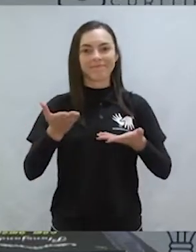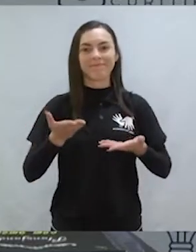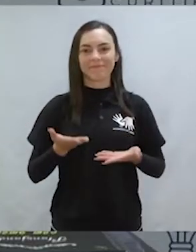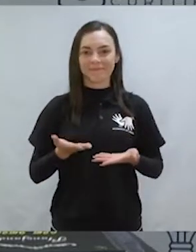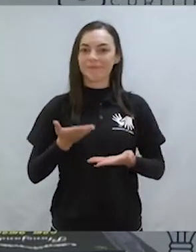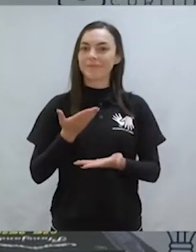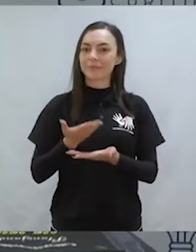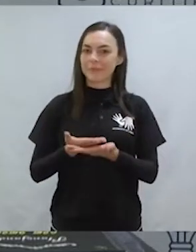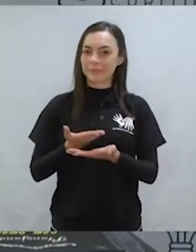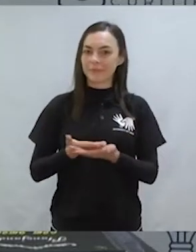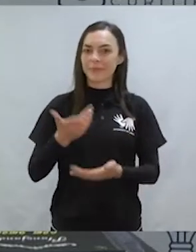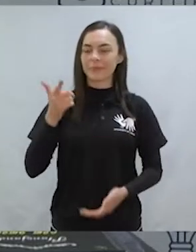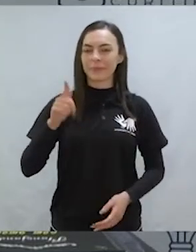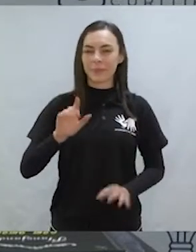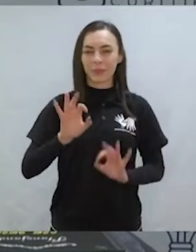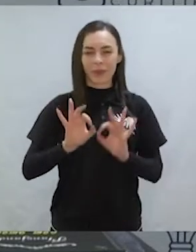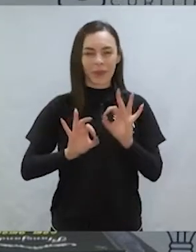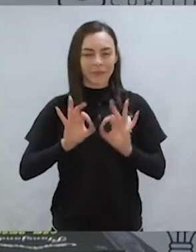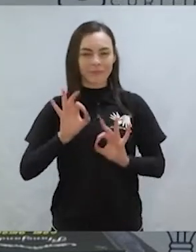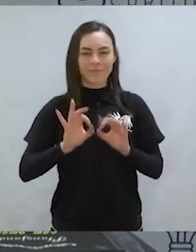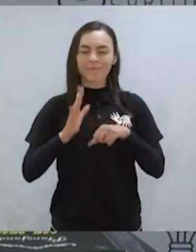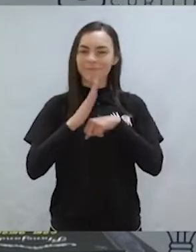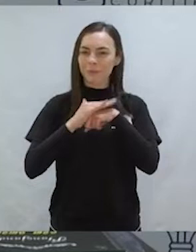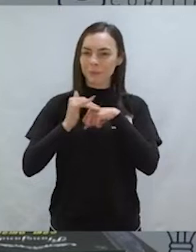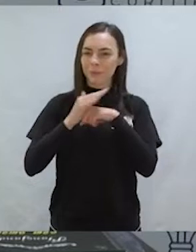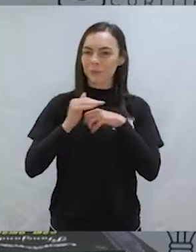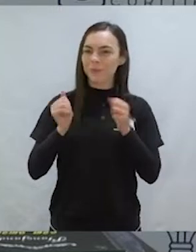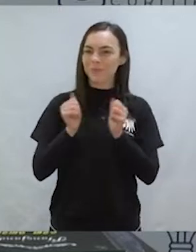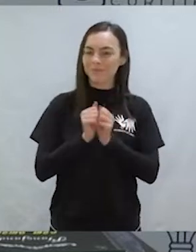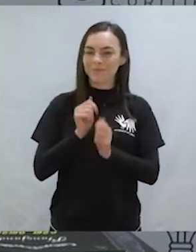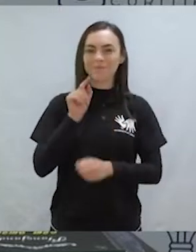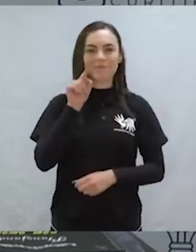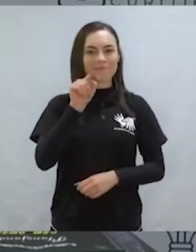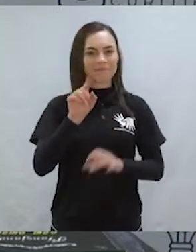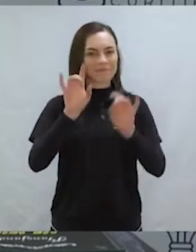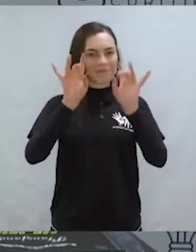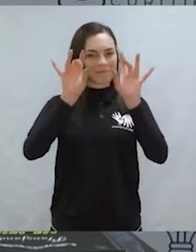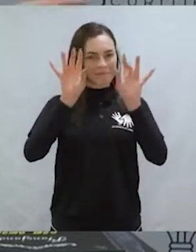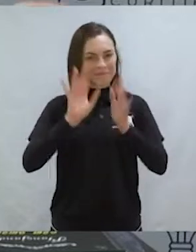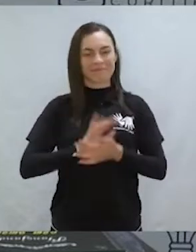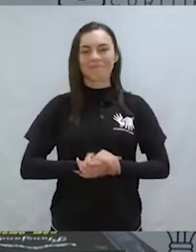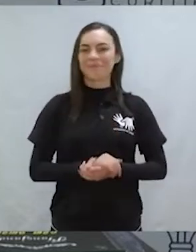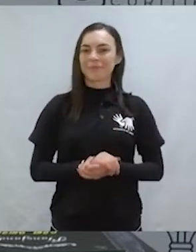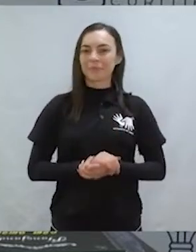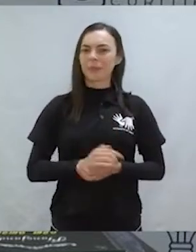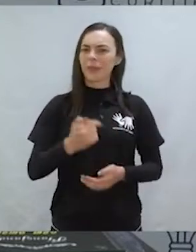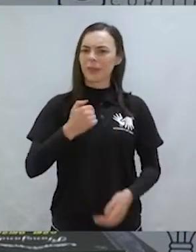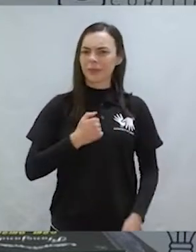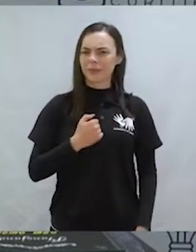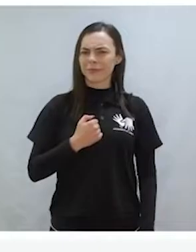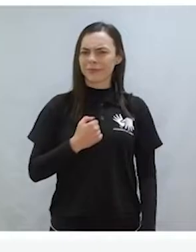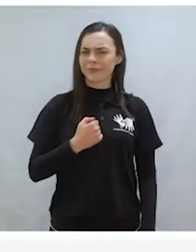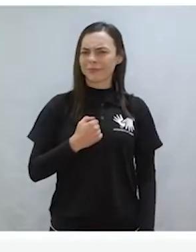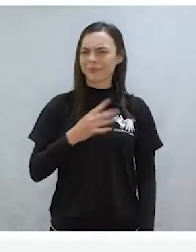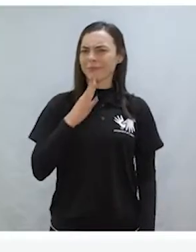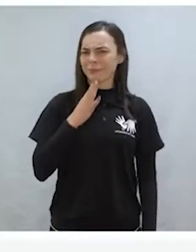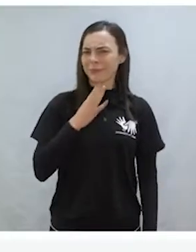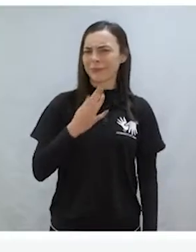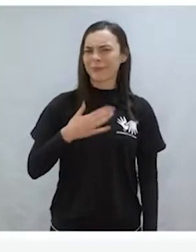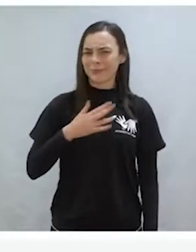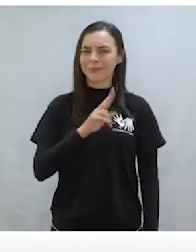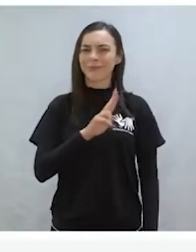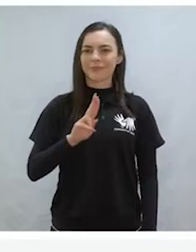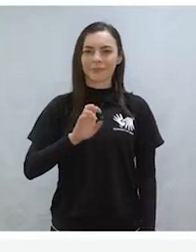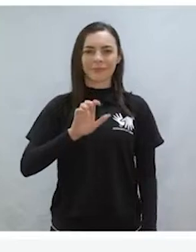Sejam bem-vindos, essa aula foi preparada com muito carinho para você. Você já me conhece, eu